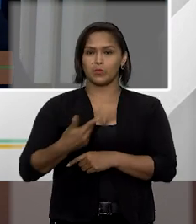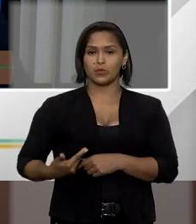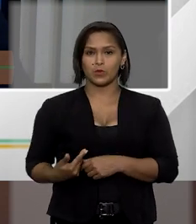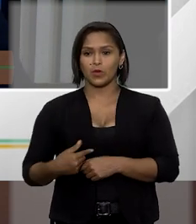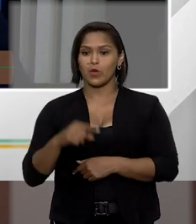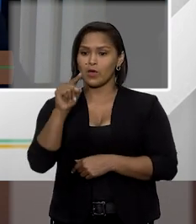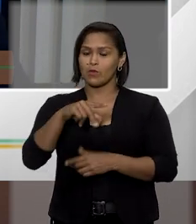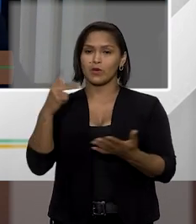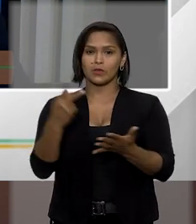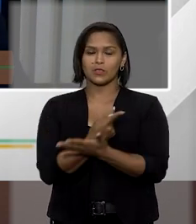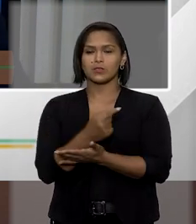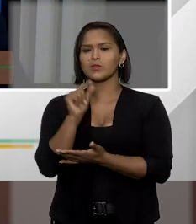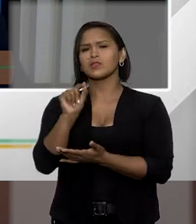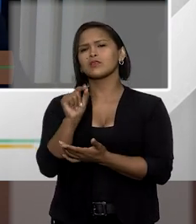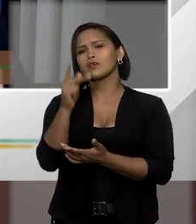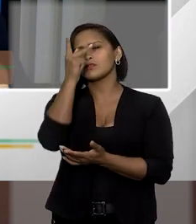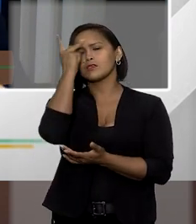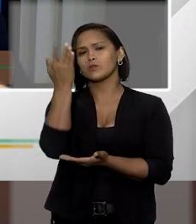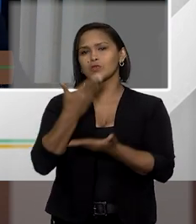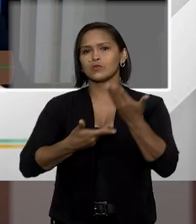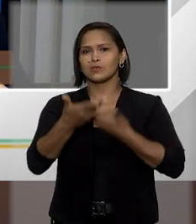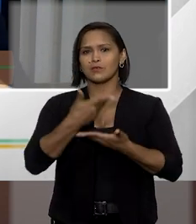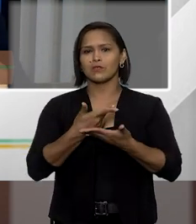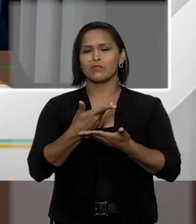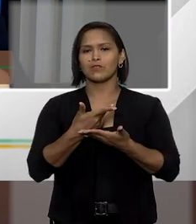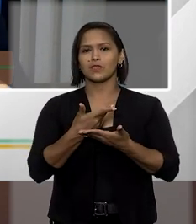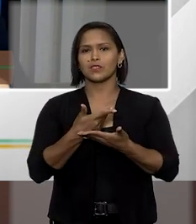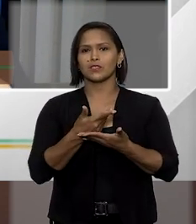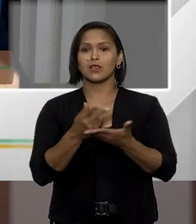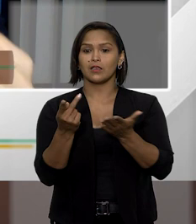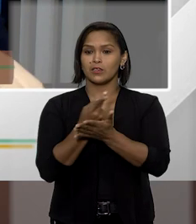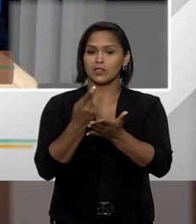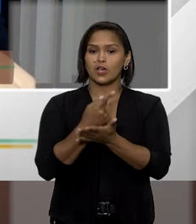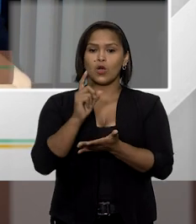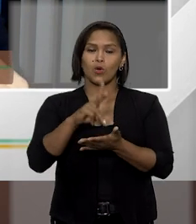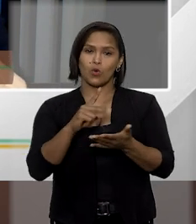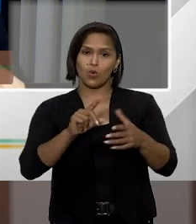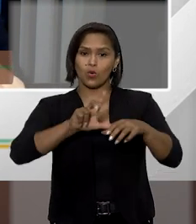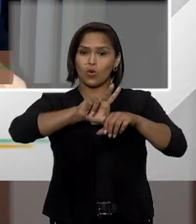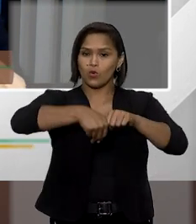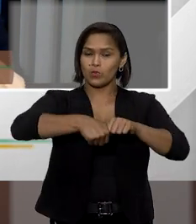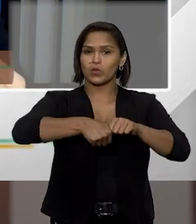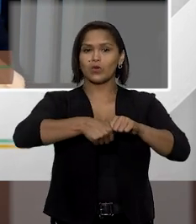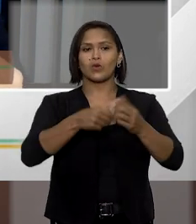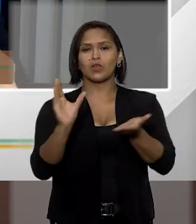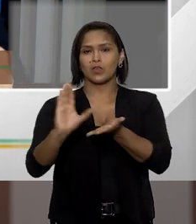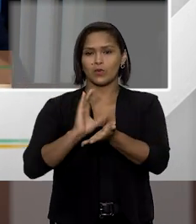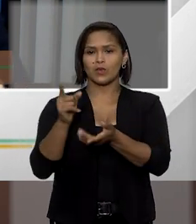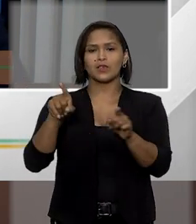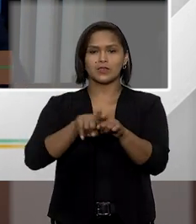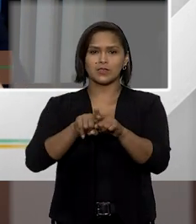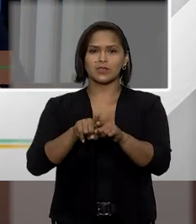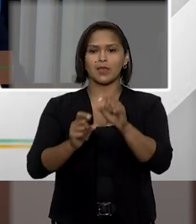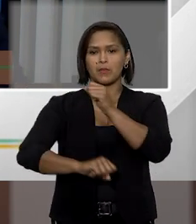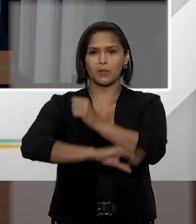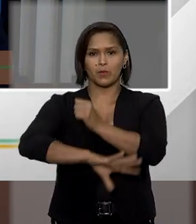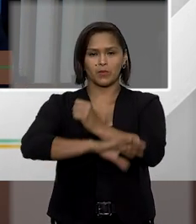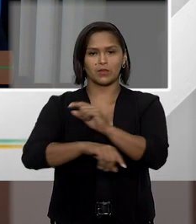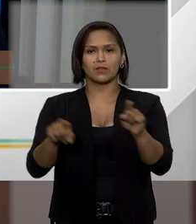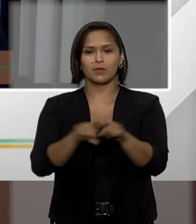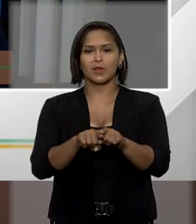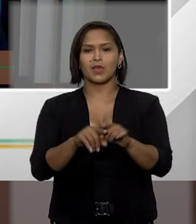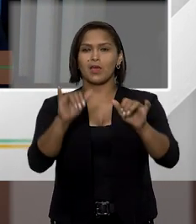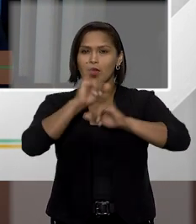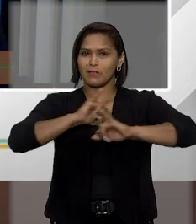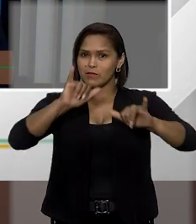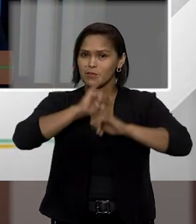Numa situação como essa, quem são as pessoas envolvidas no ato? Pura e simplesmente o corruptor e o corrupto. Então, se ninguém de dentro fornece